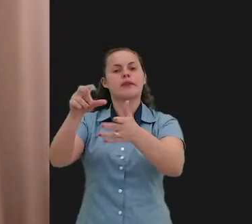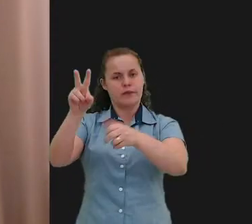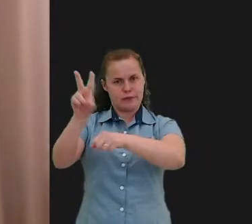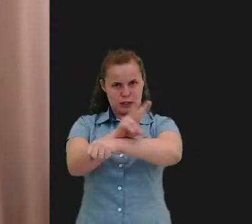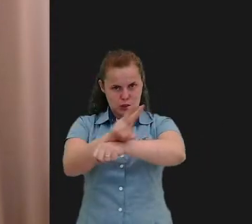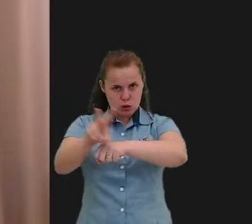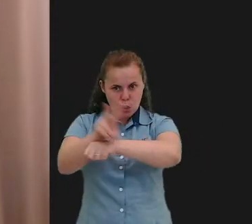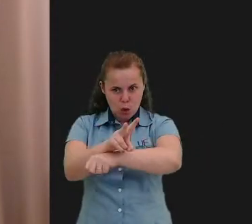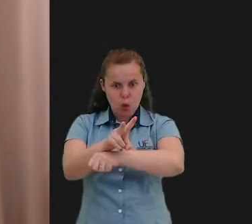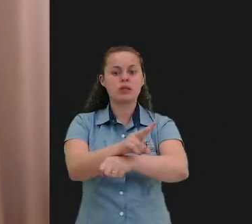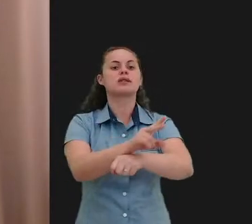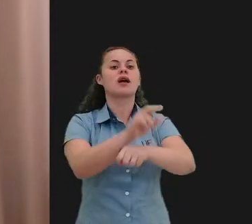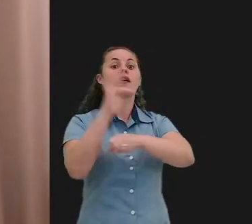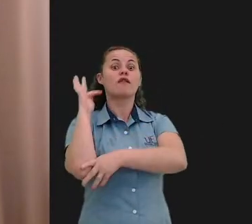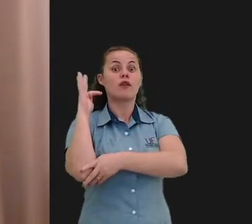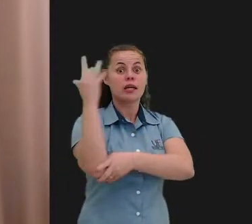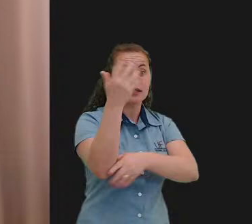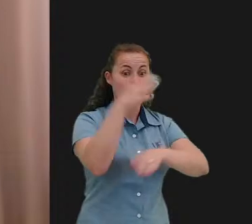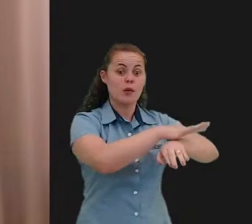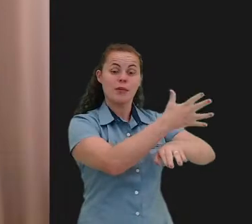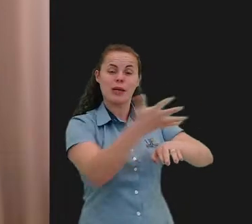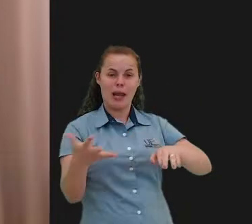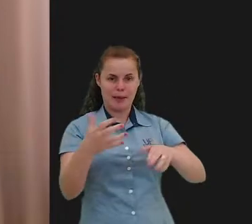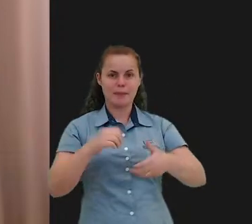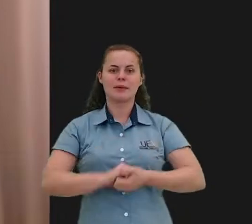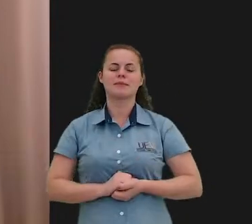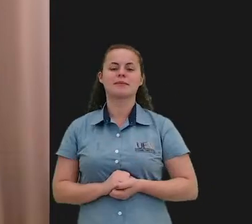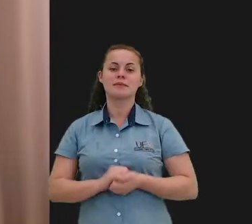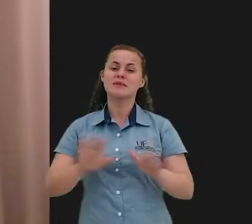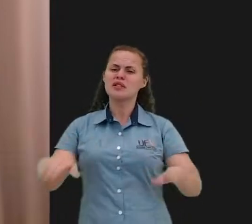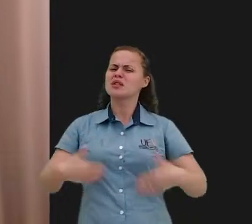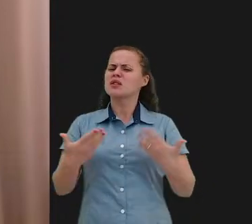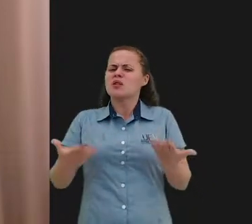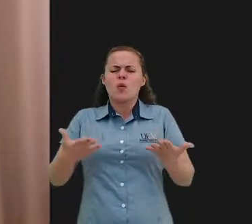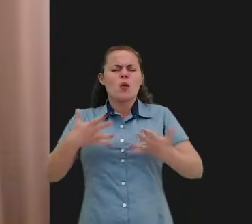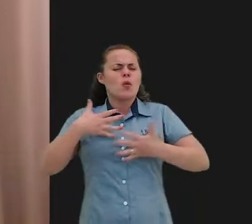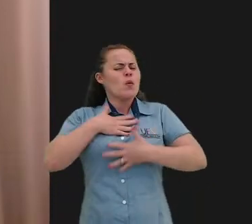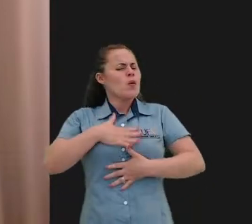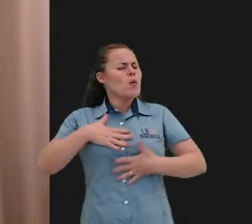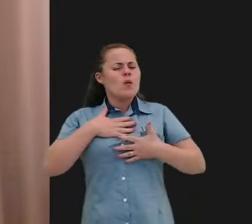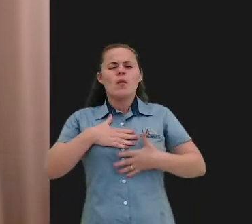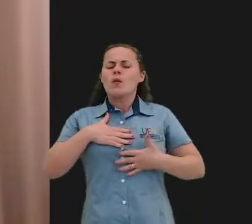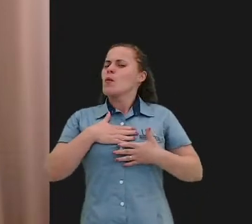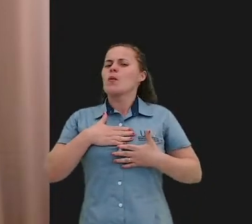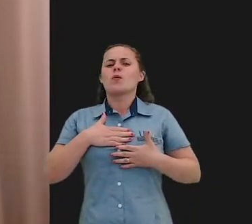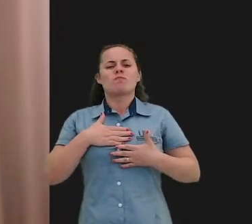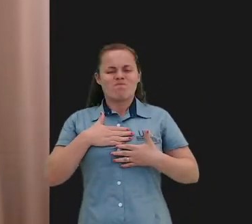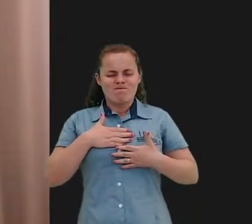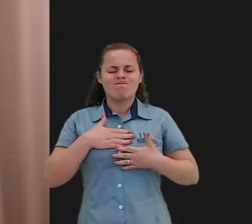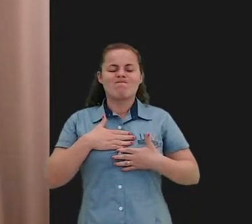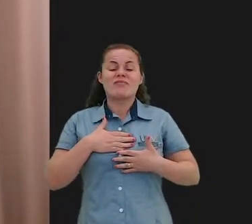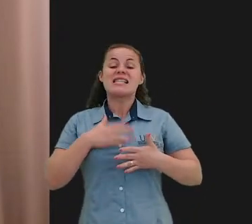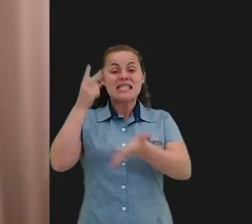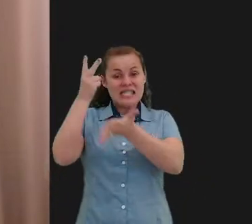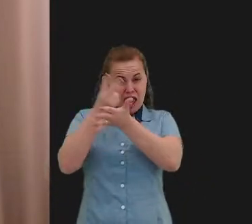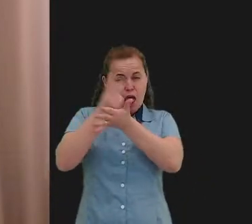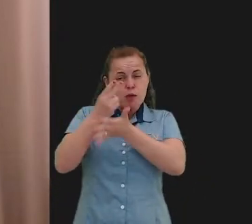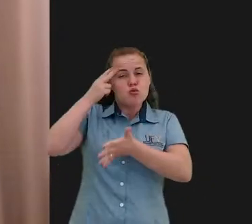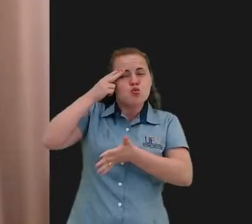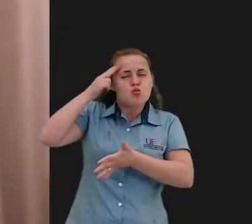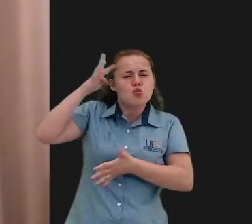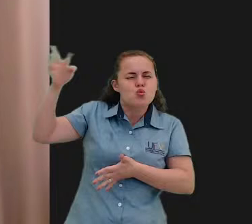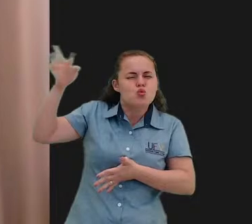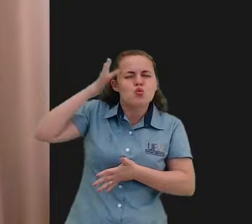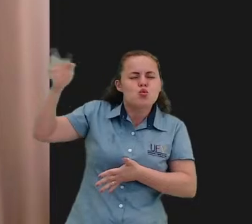Viçosa, Florestal e Rio Paranaíba. E isso é muito gratificante. Esse sempre foi o nosso sonho, mas